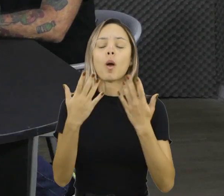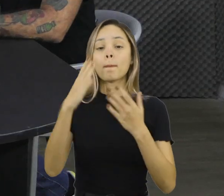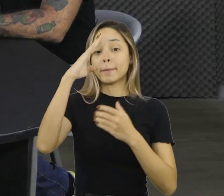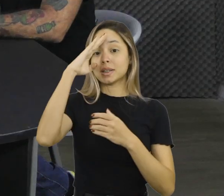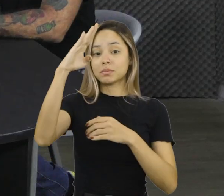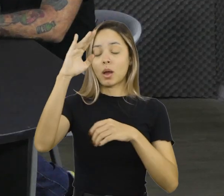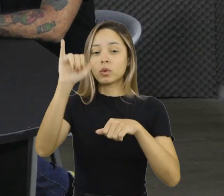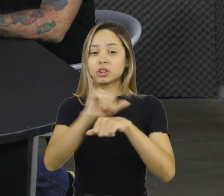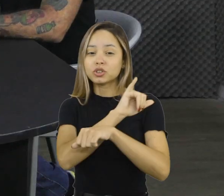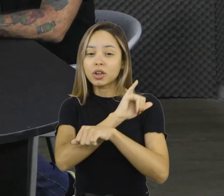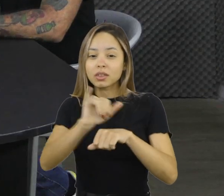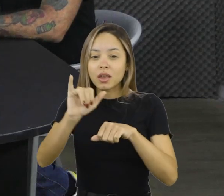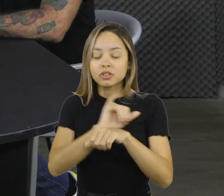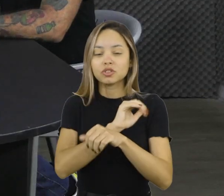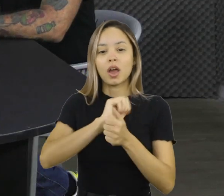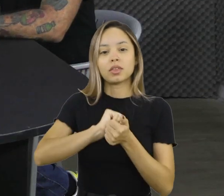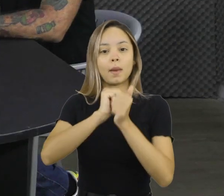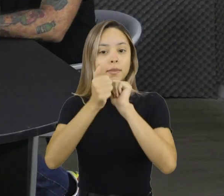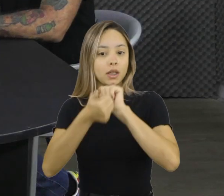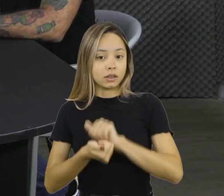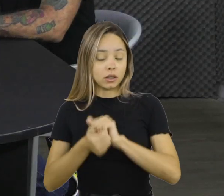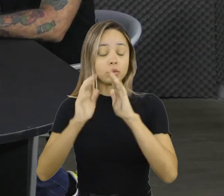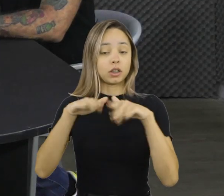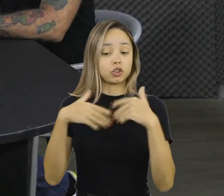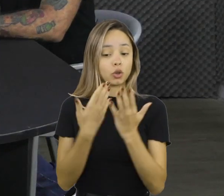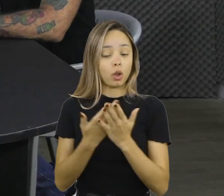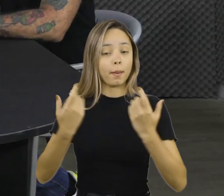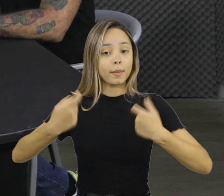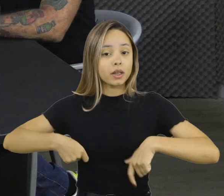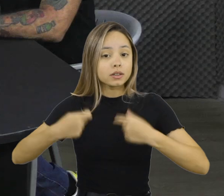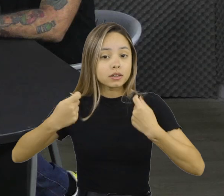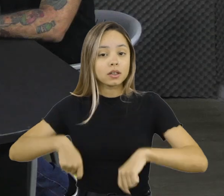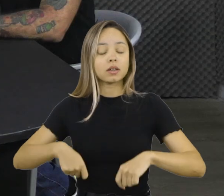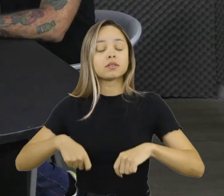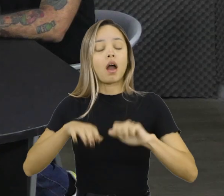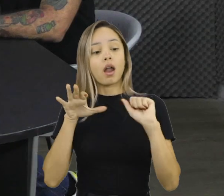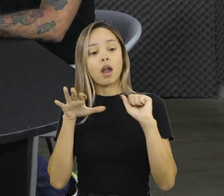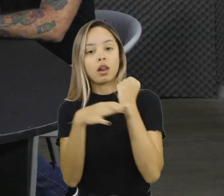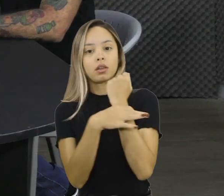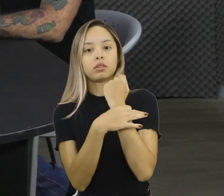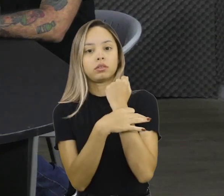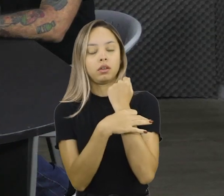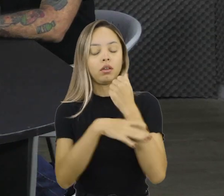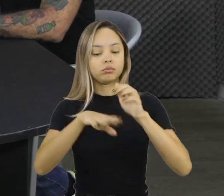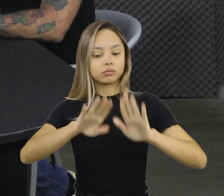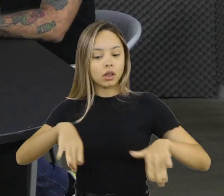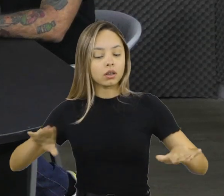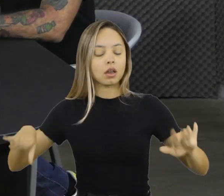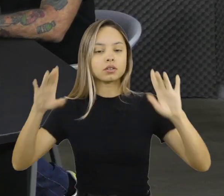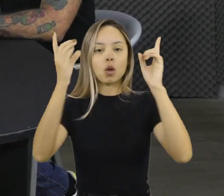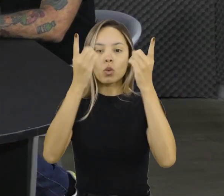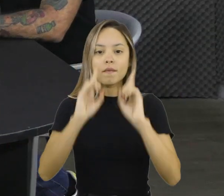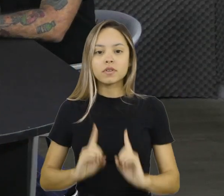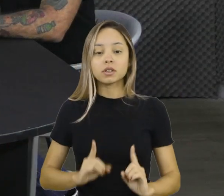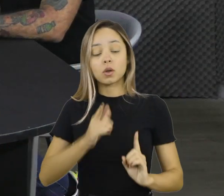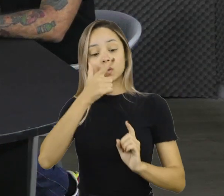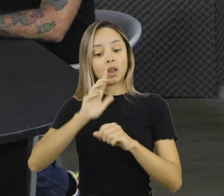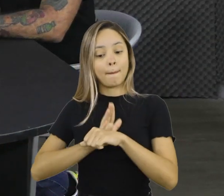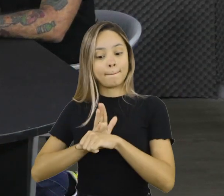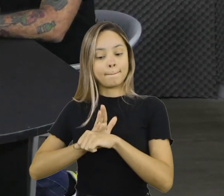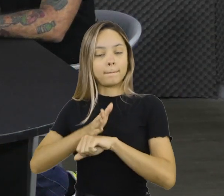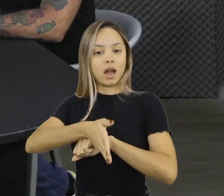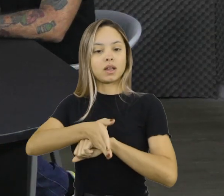e adaptações que as escolas devem implementar para garantir que as crianças com deficiência possam participar